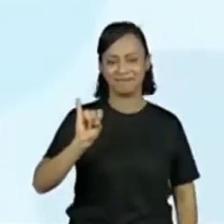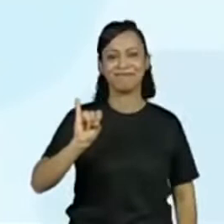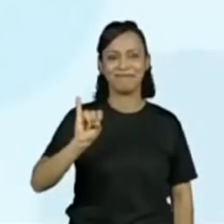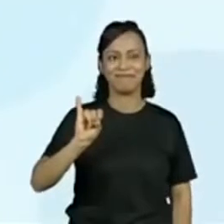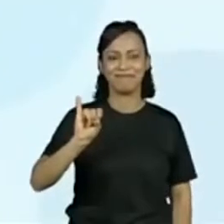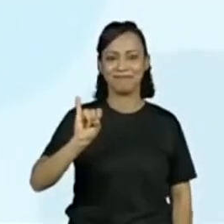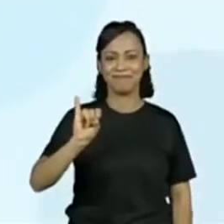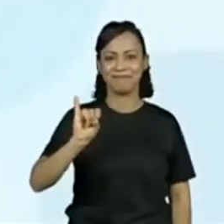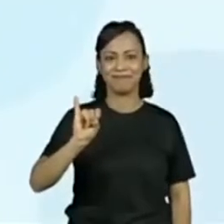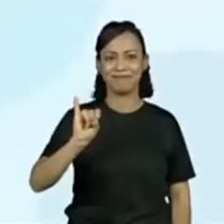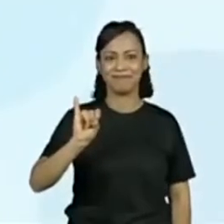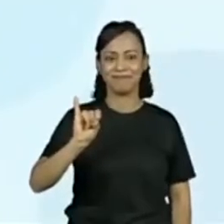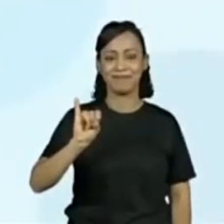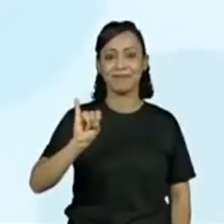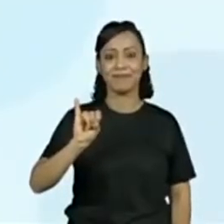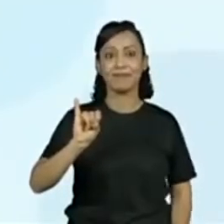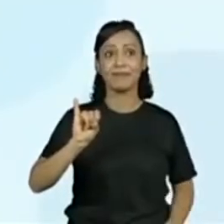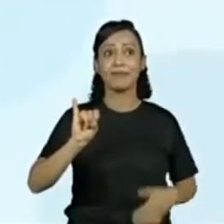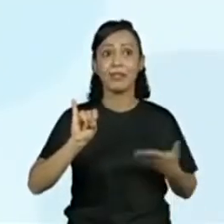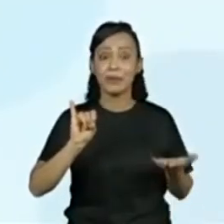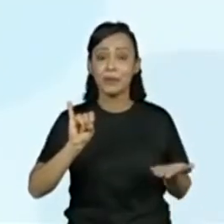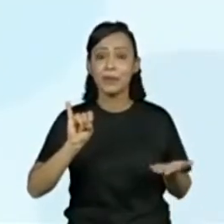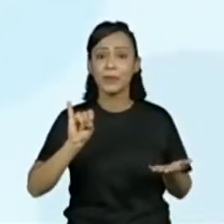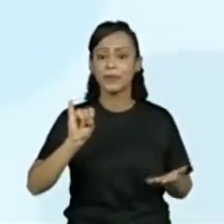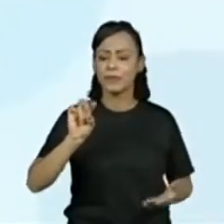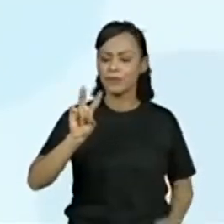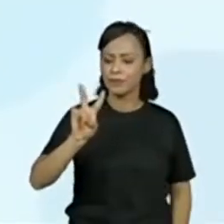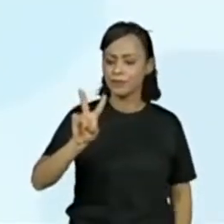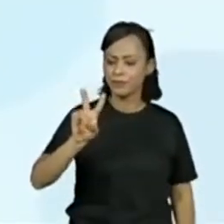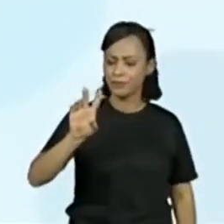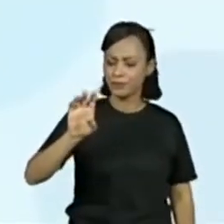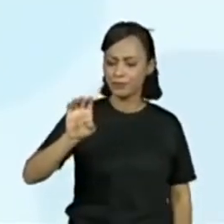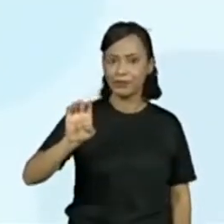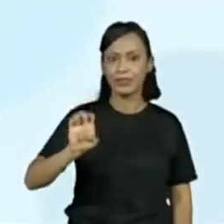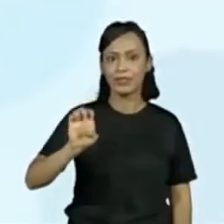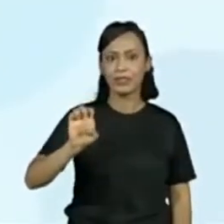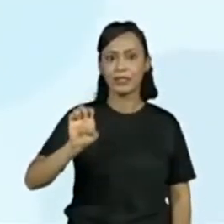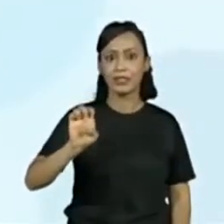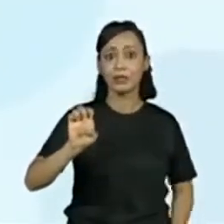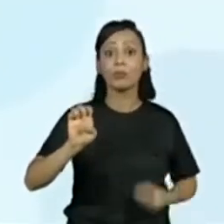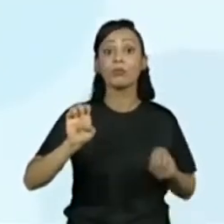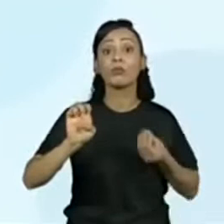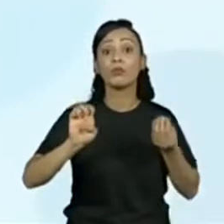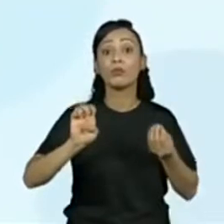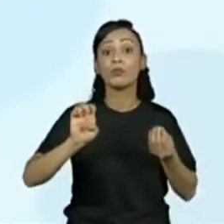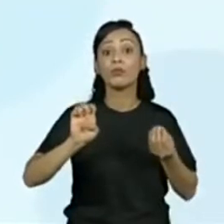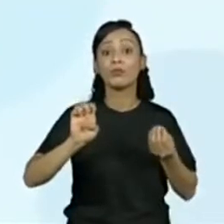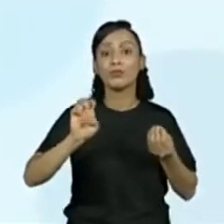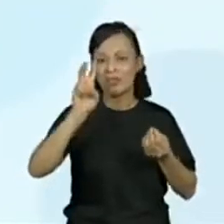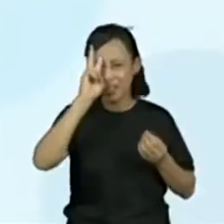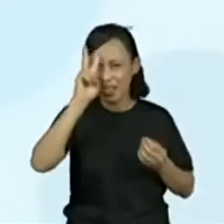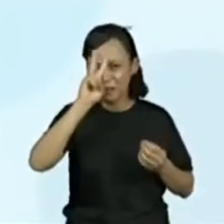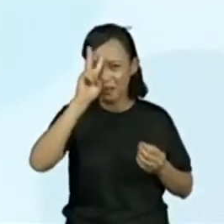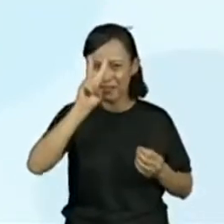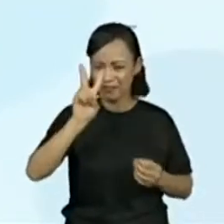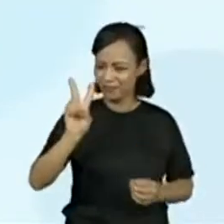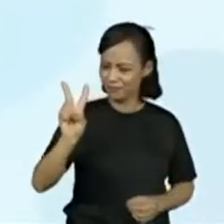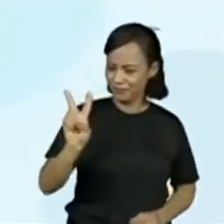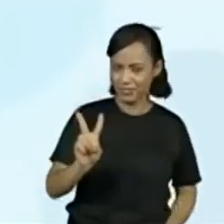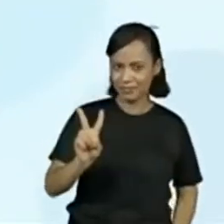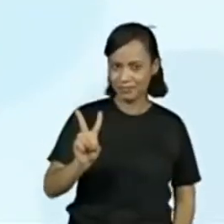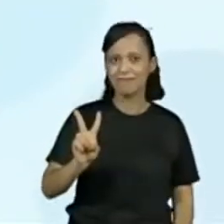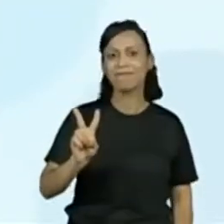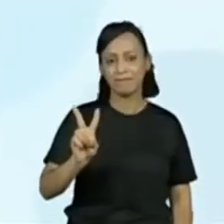ei ei também de TV ver a letra do alfabeto ver